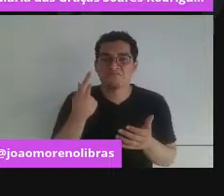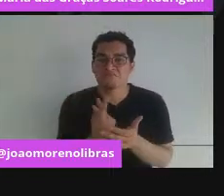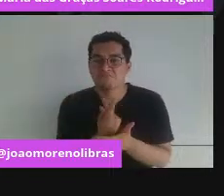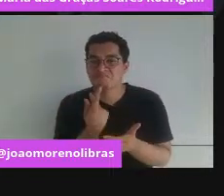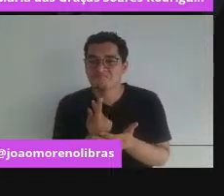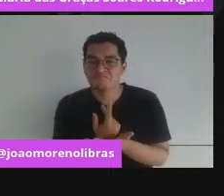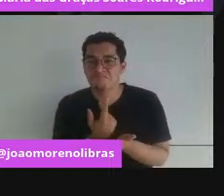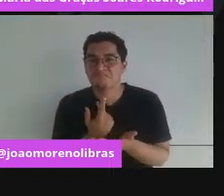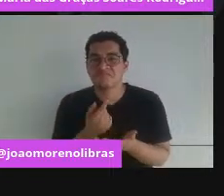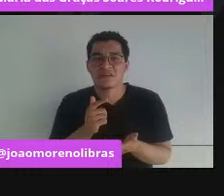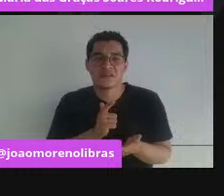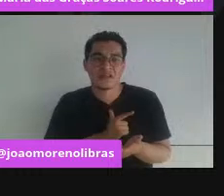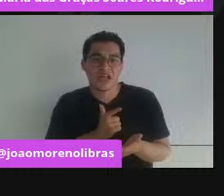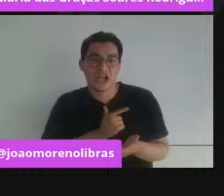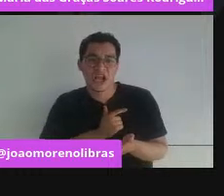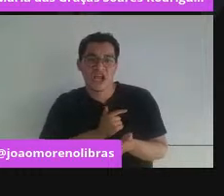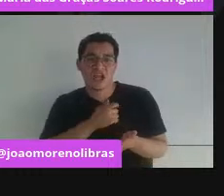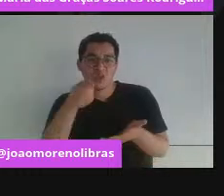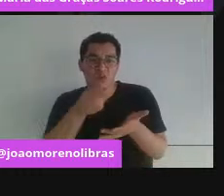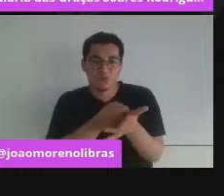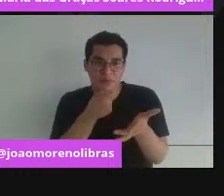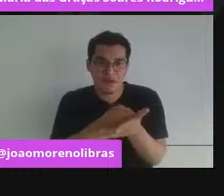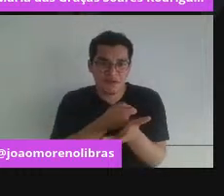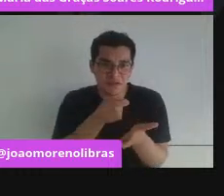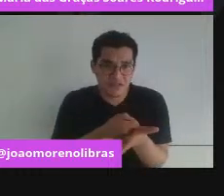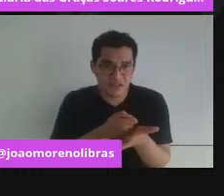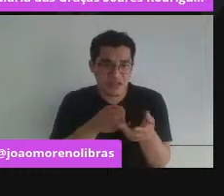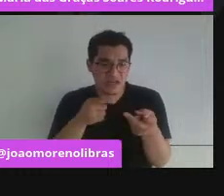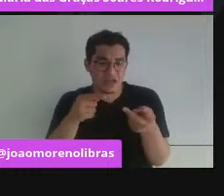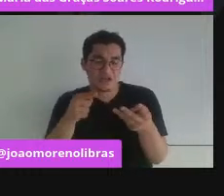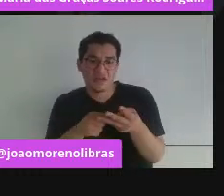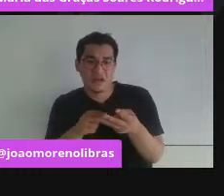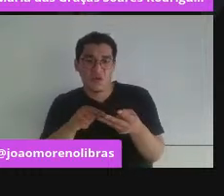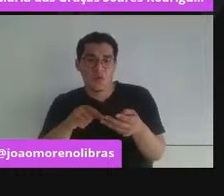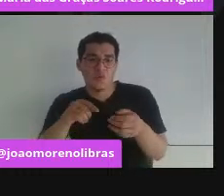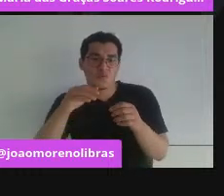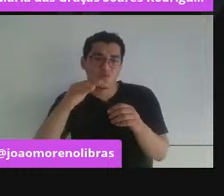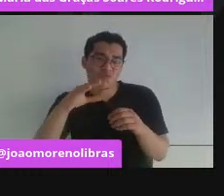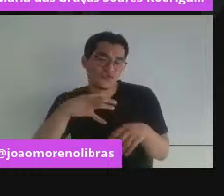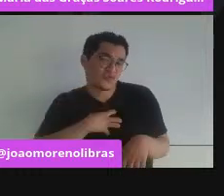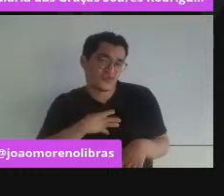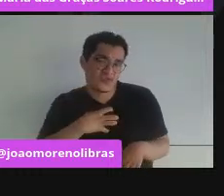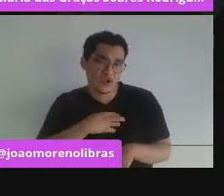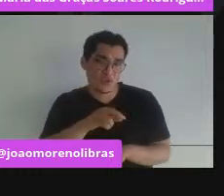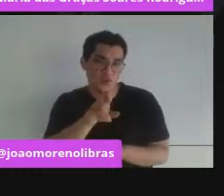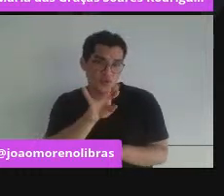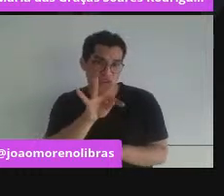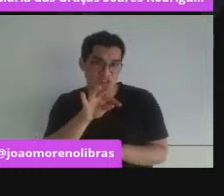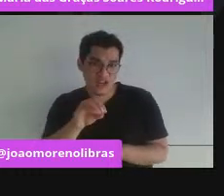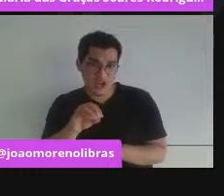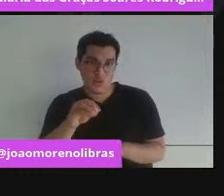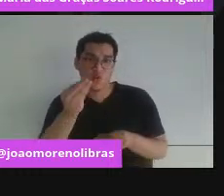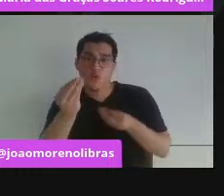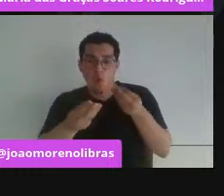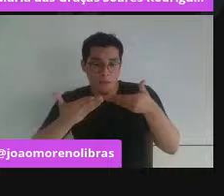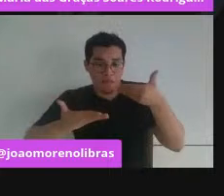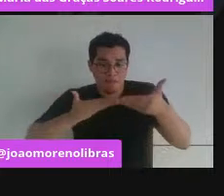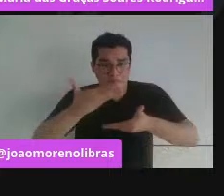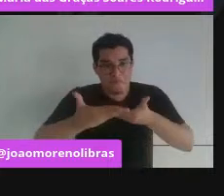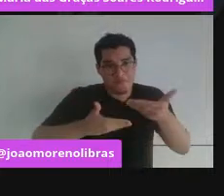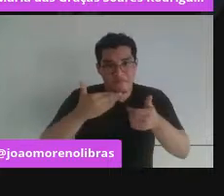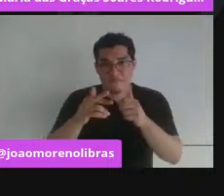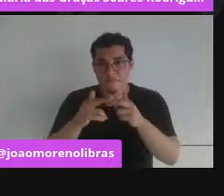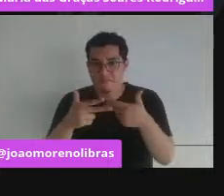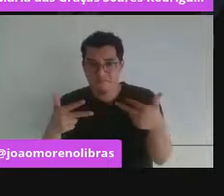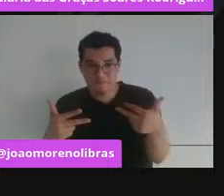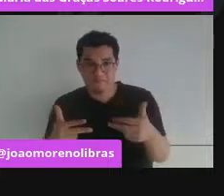os locutores, ruptura nos ritos conversacionais. O exemplo mostra engajamento do